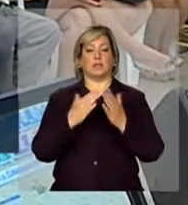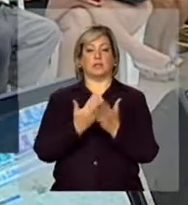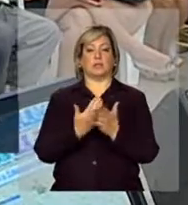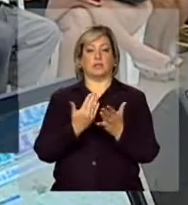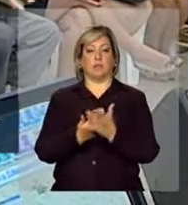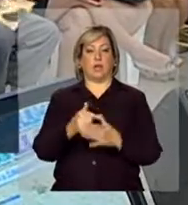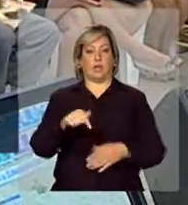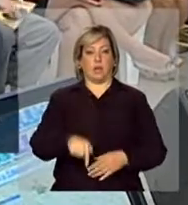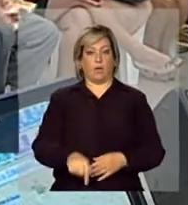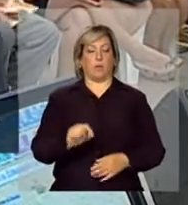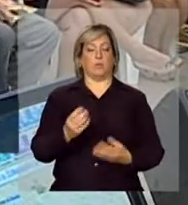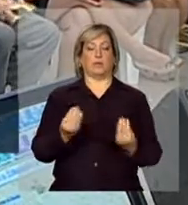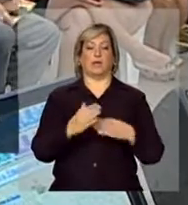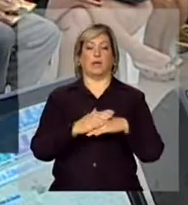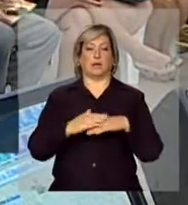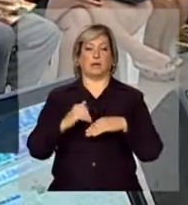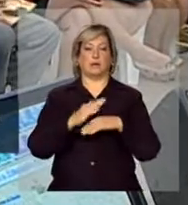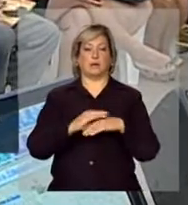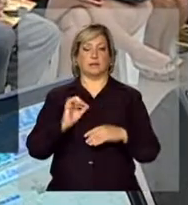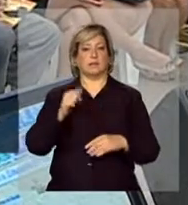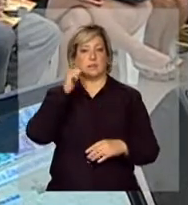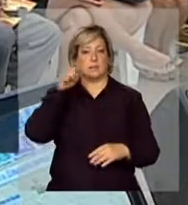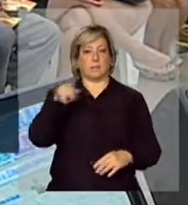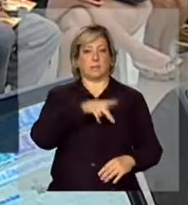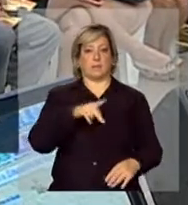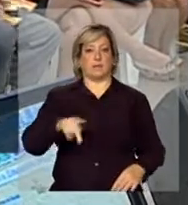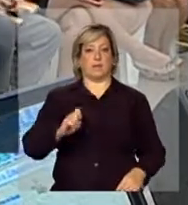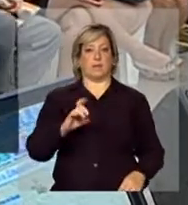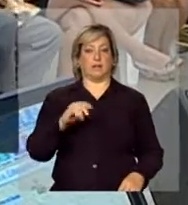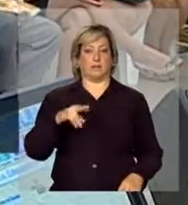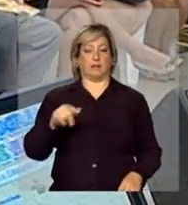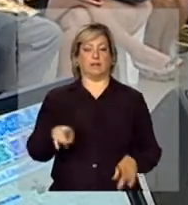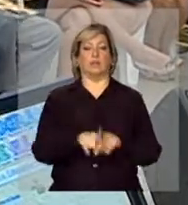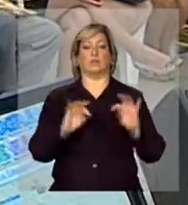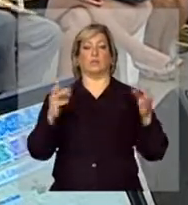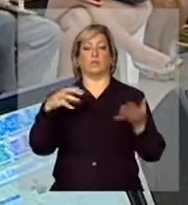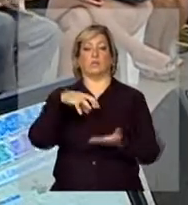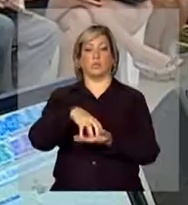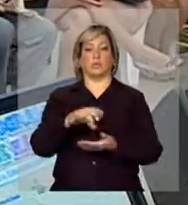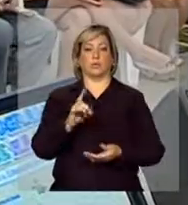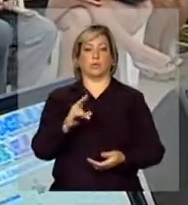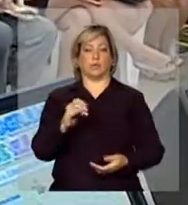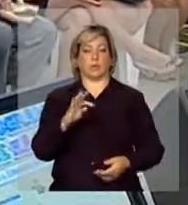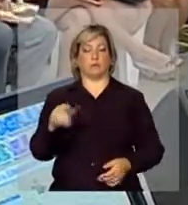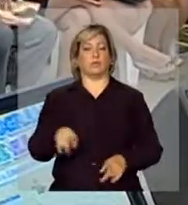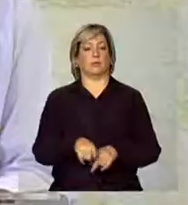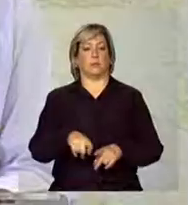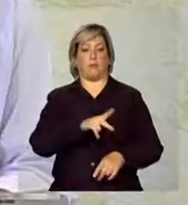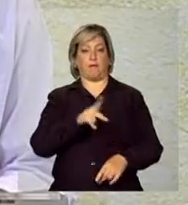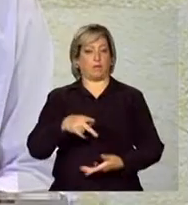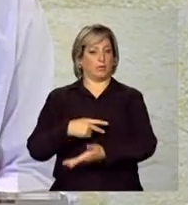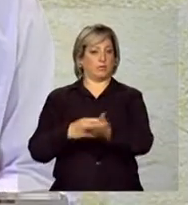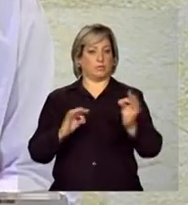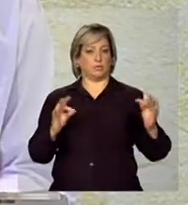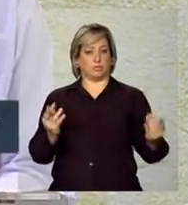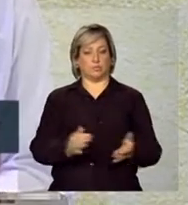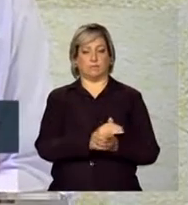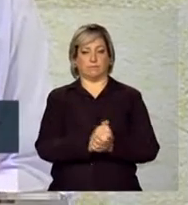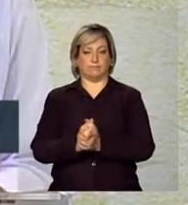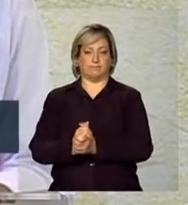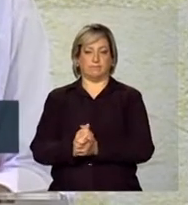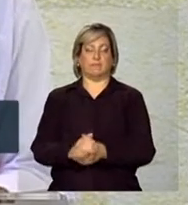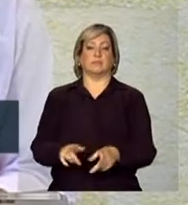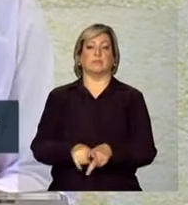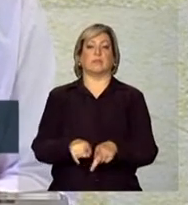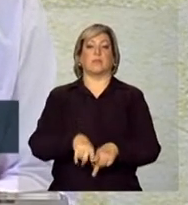escola com muito carinho pela Professora Edna e toda equipe da direção os nossos colegas professores o